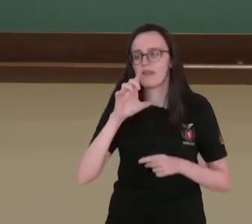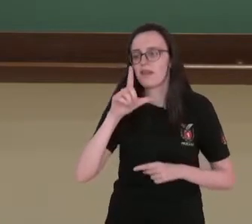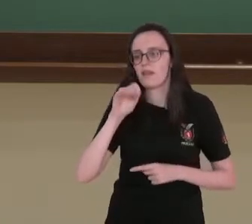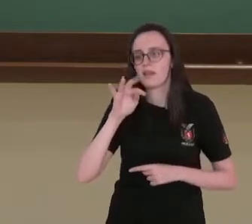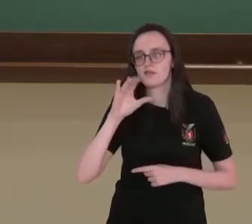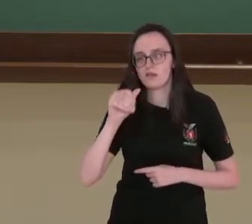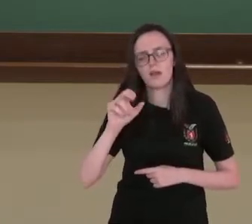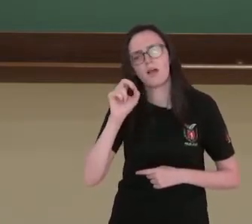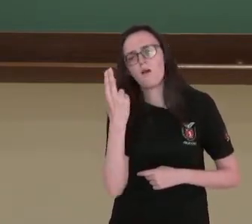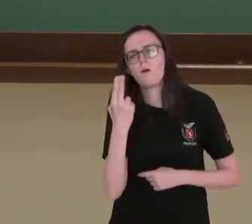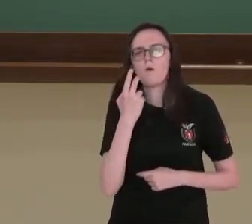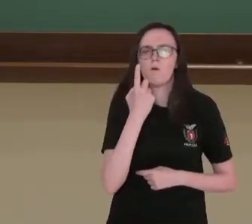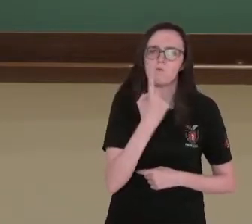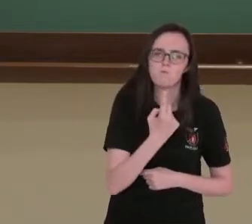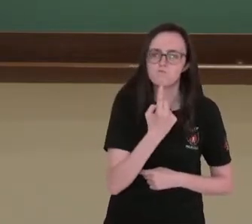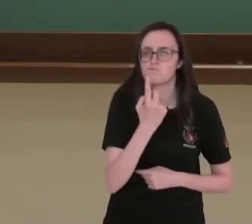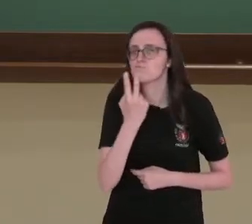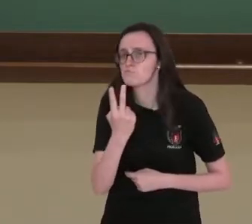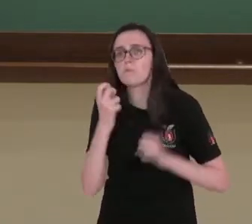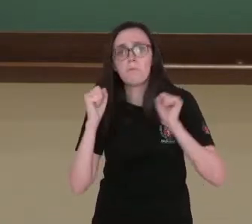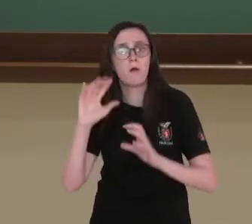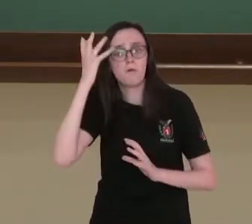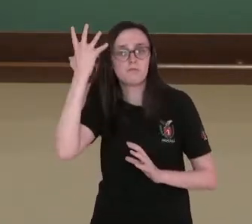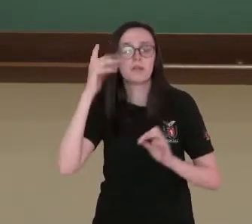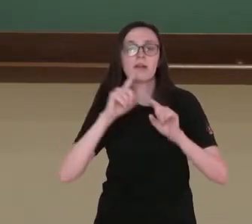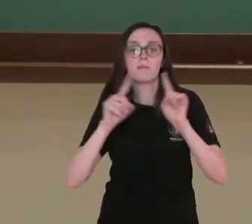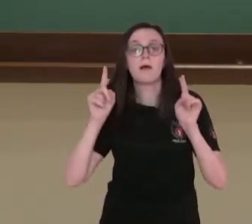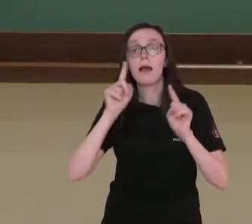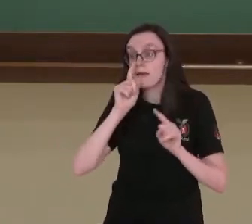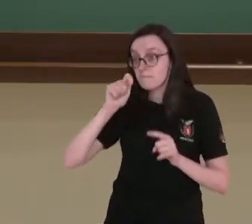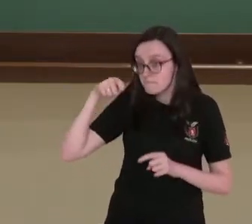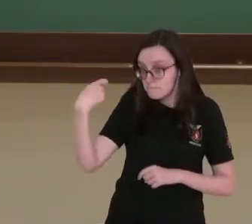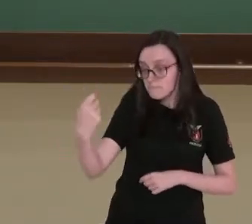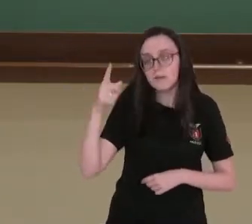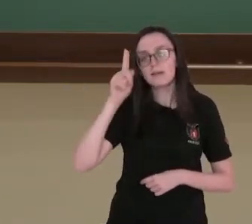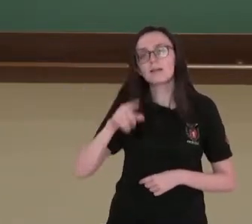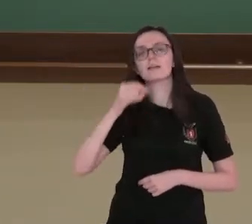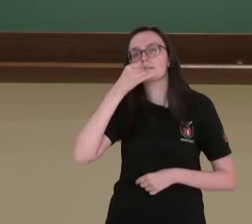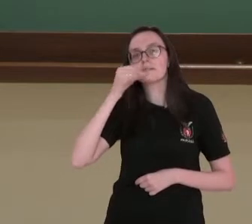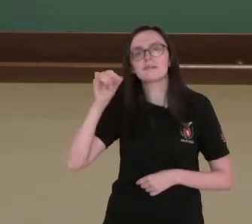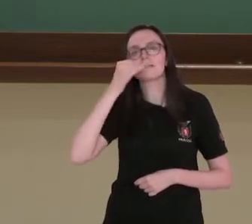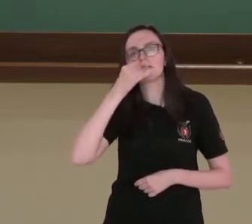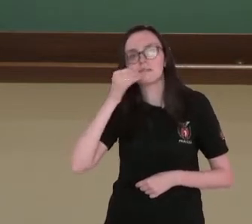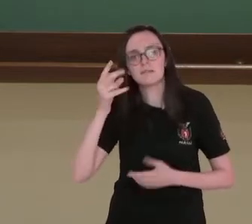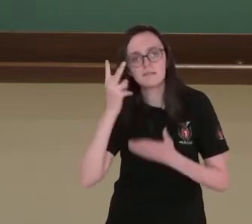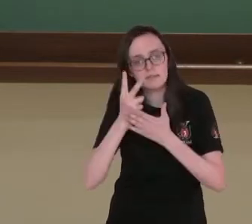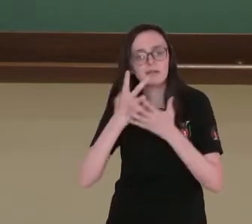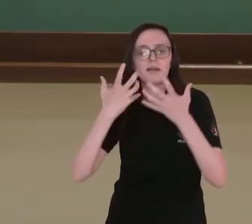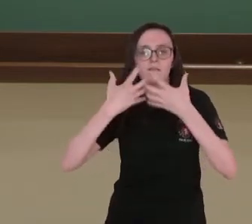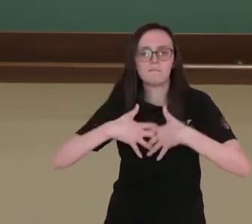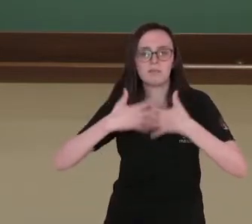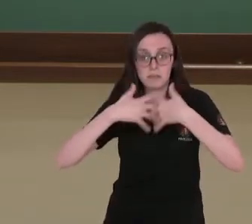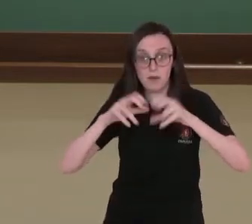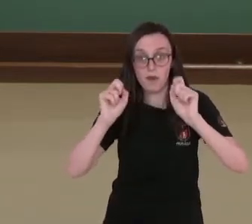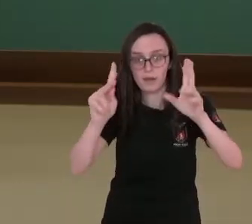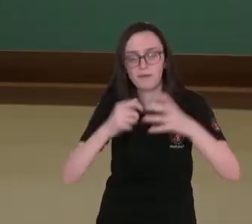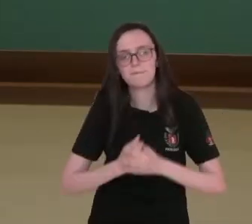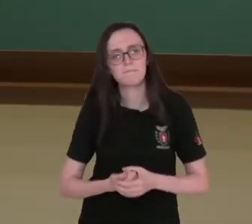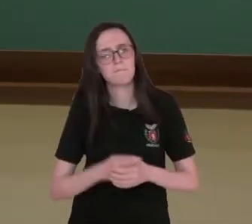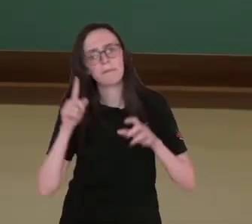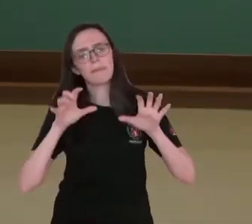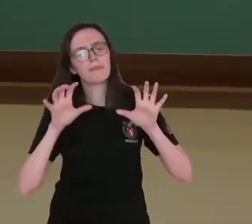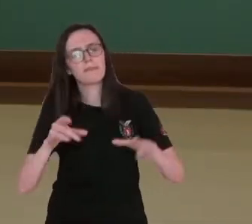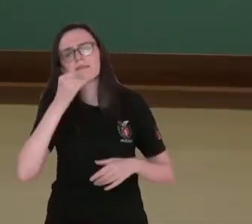só duas, ou pode ter uma única. Mesmo assim, o nome é chamado de energia mecânica, beleza? E aí, a